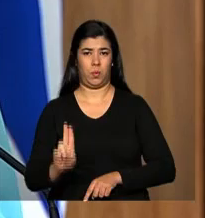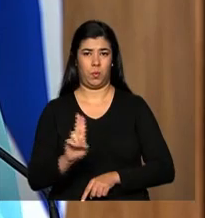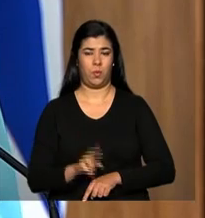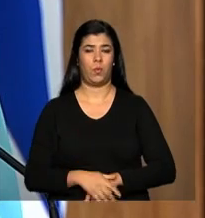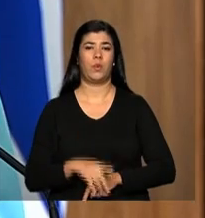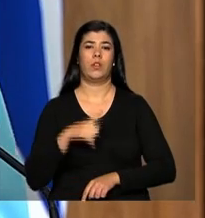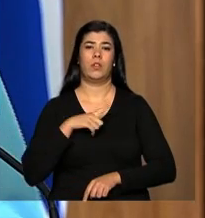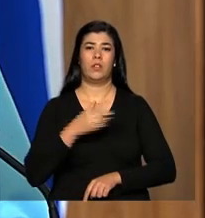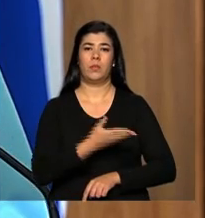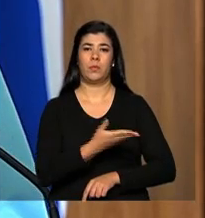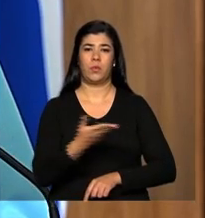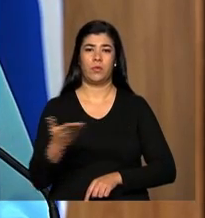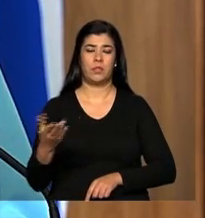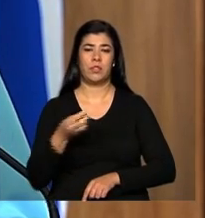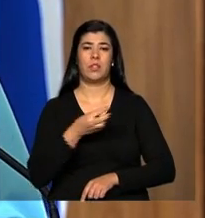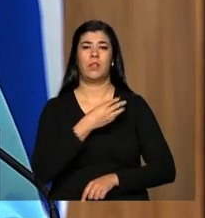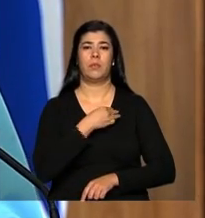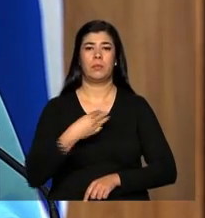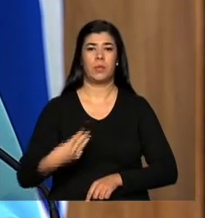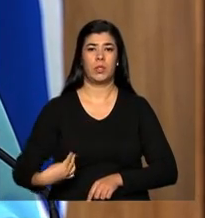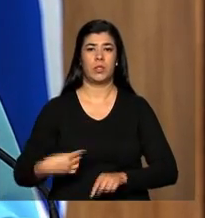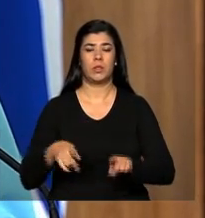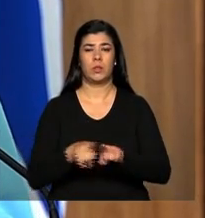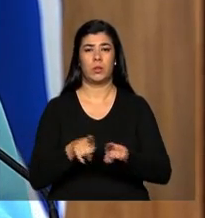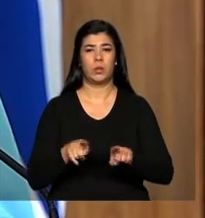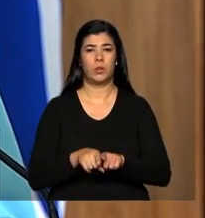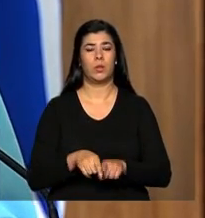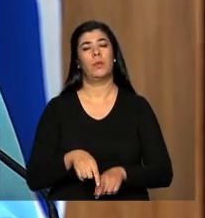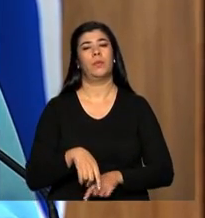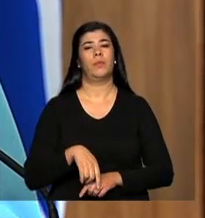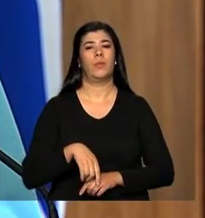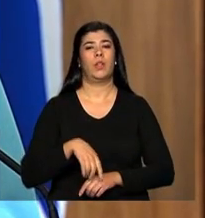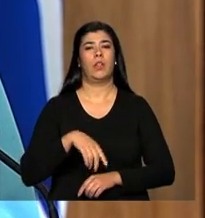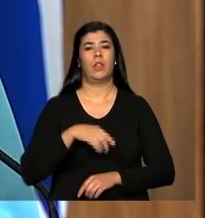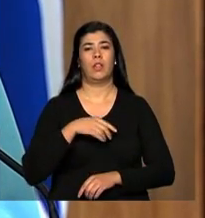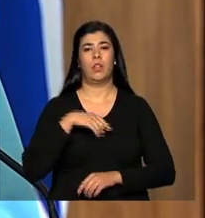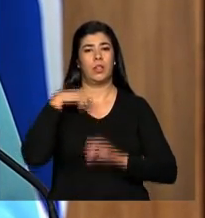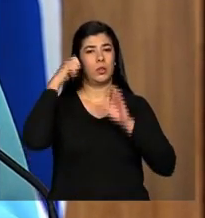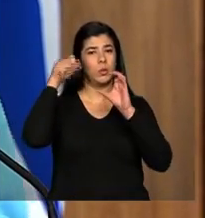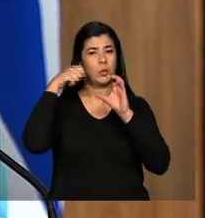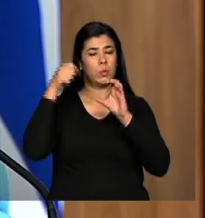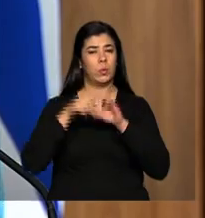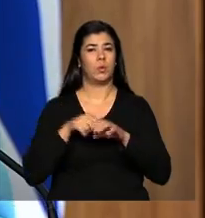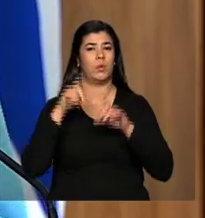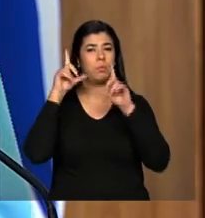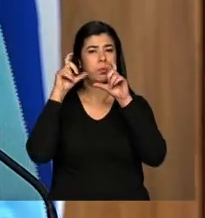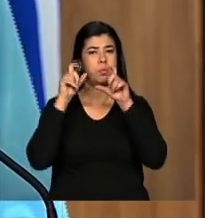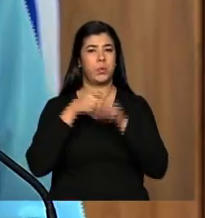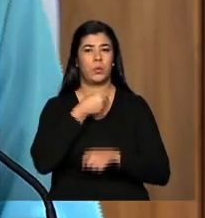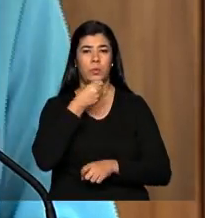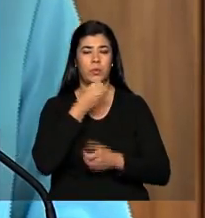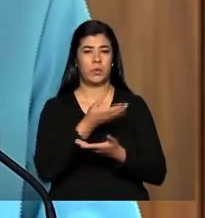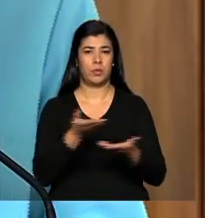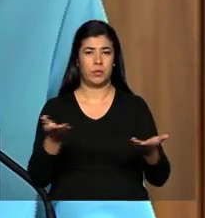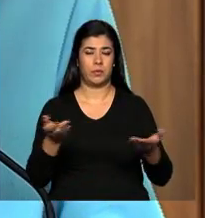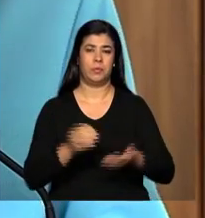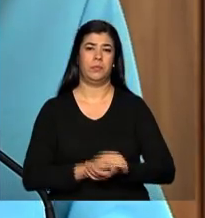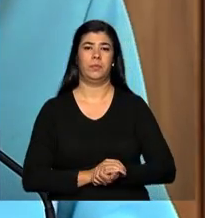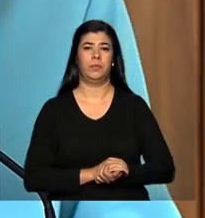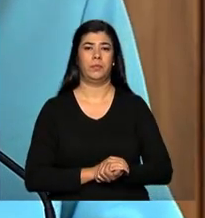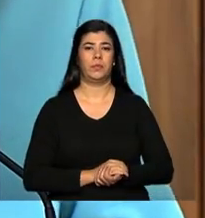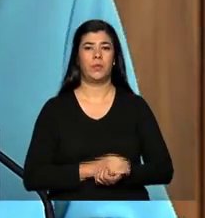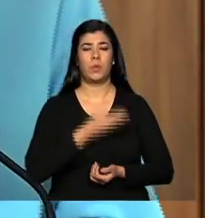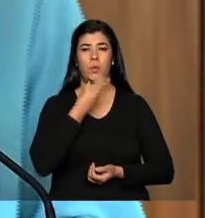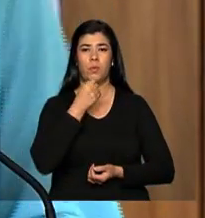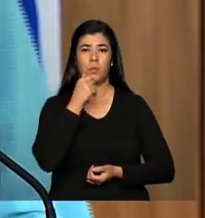e senhores, jornalistas, fotógrafos e cinegrafistas. Senhoras e senhores, é